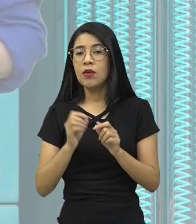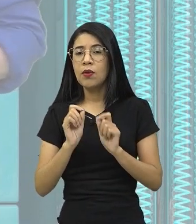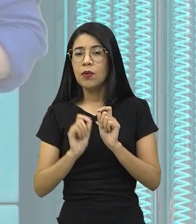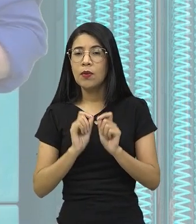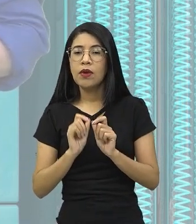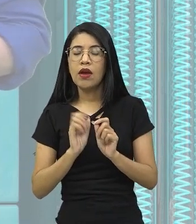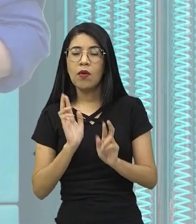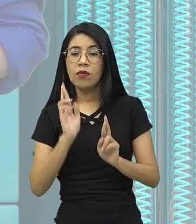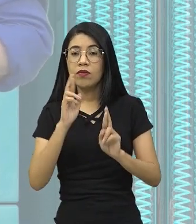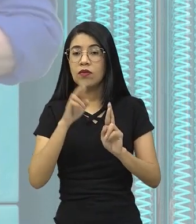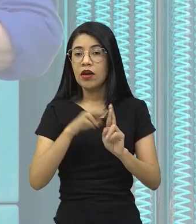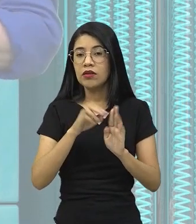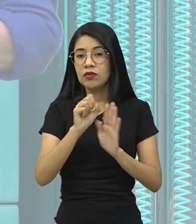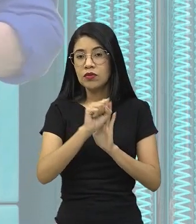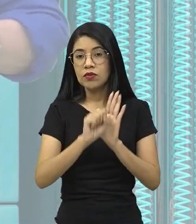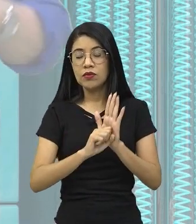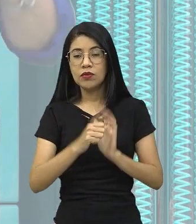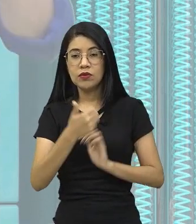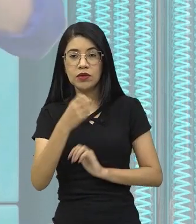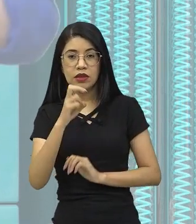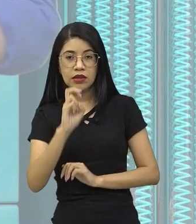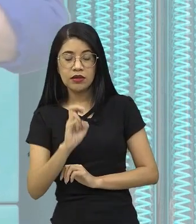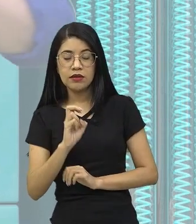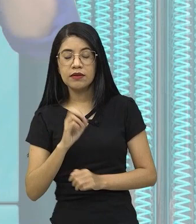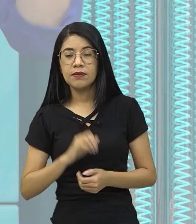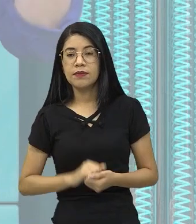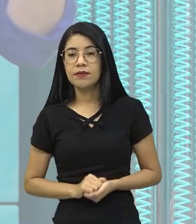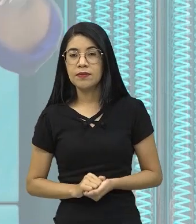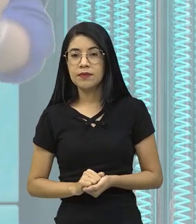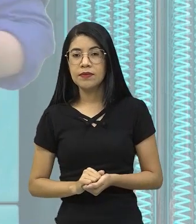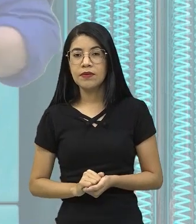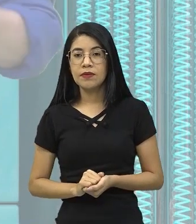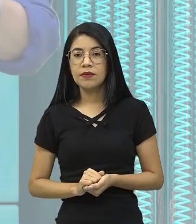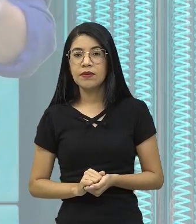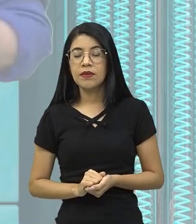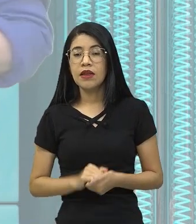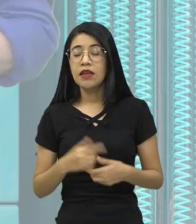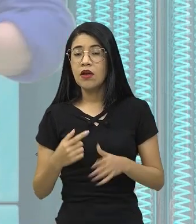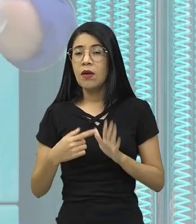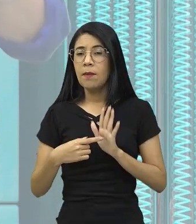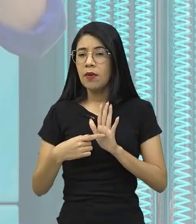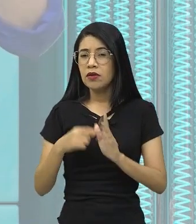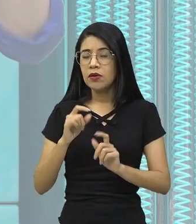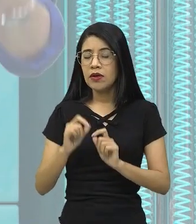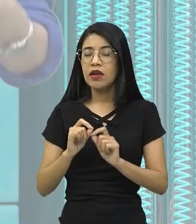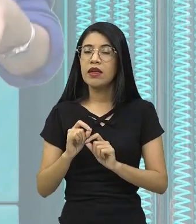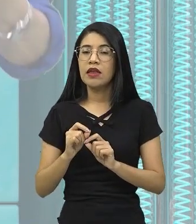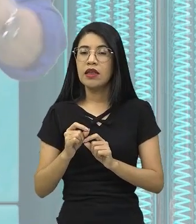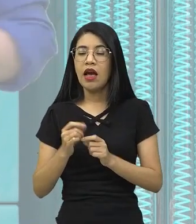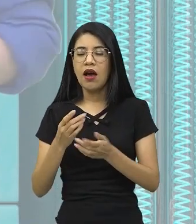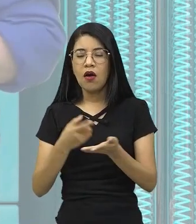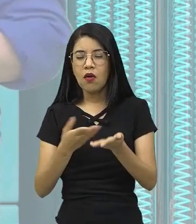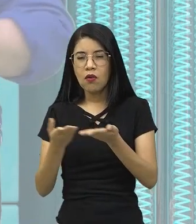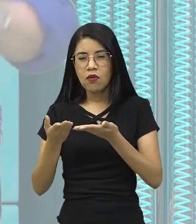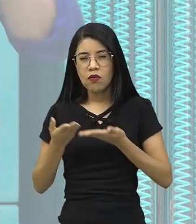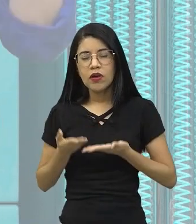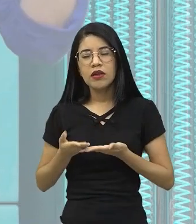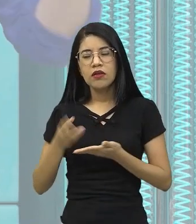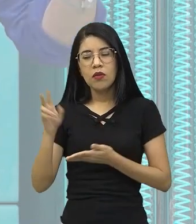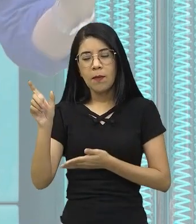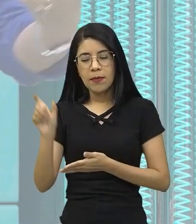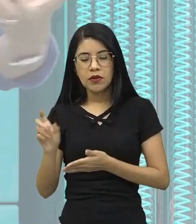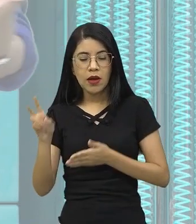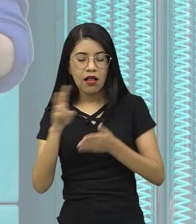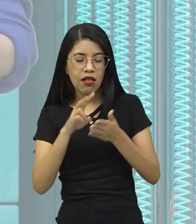refere ao século XV. Certo? Então, isso aí proporciona a abertura, está convidando o leitor para